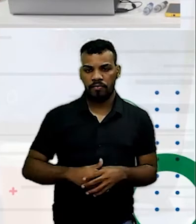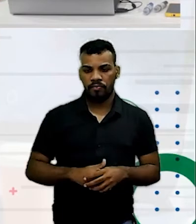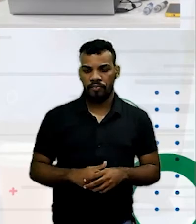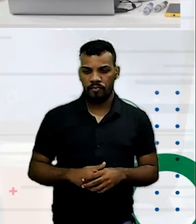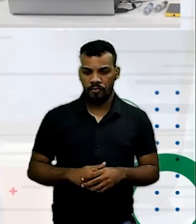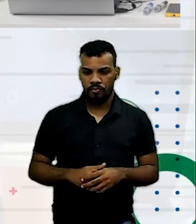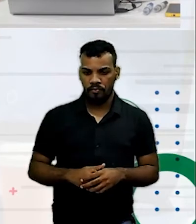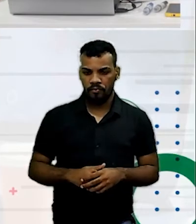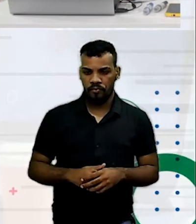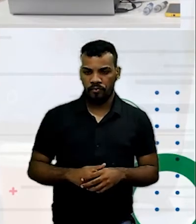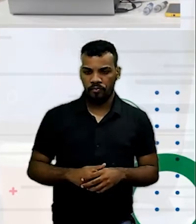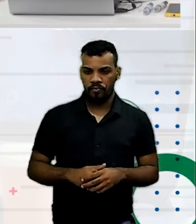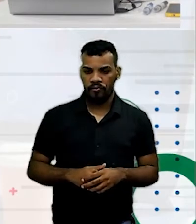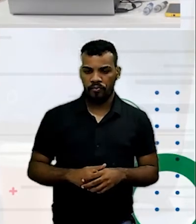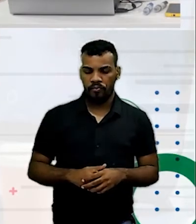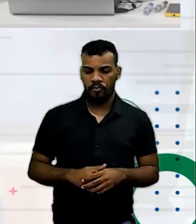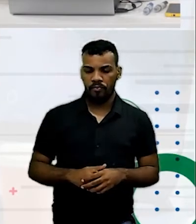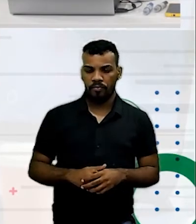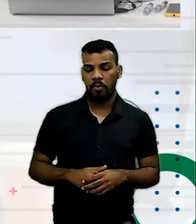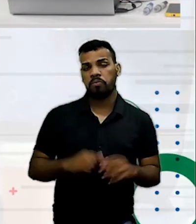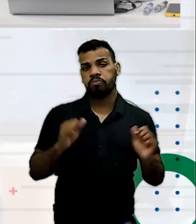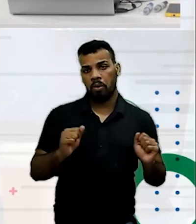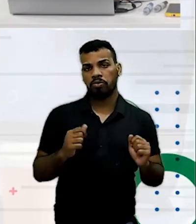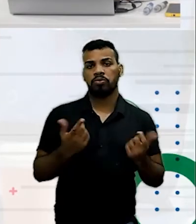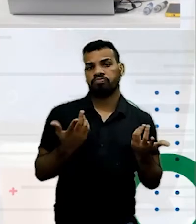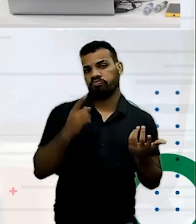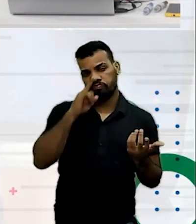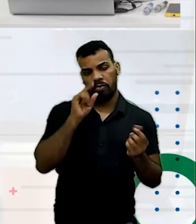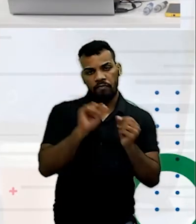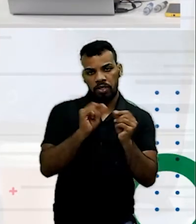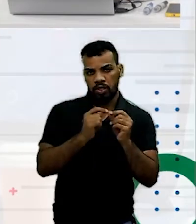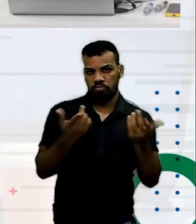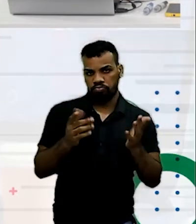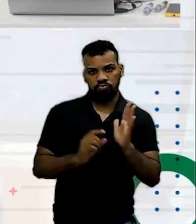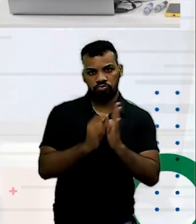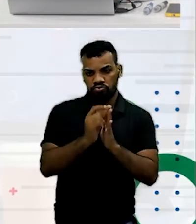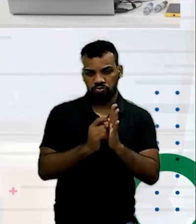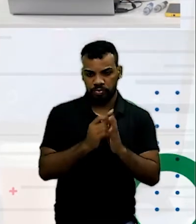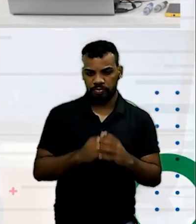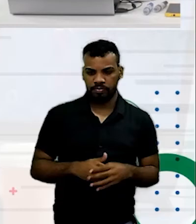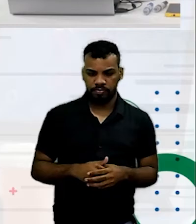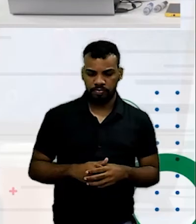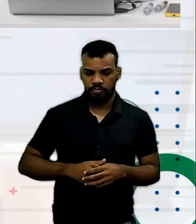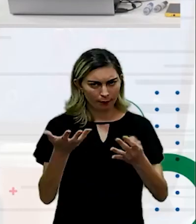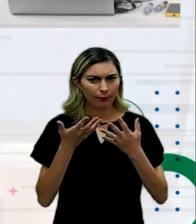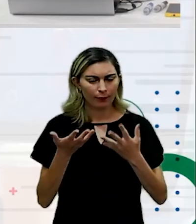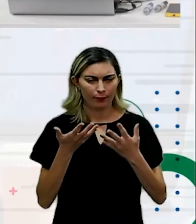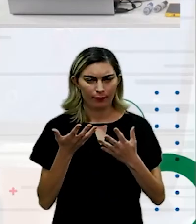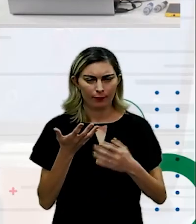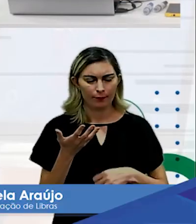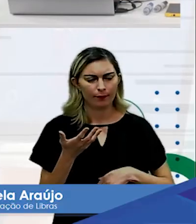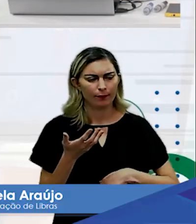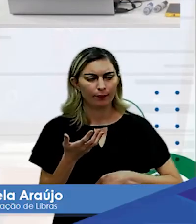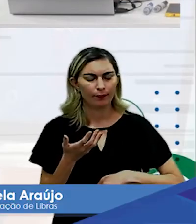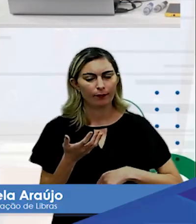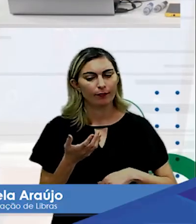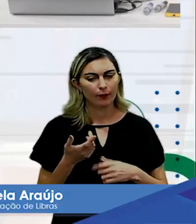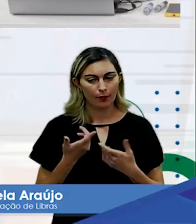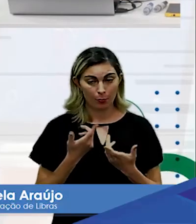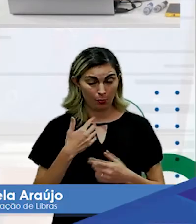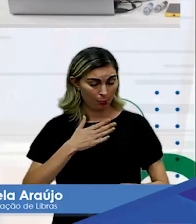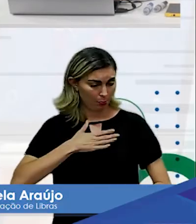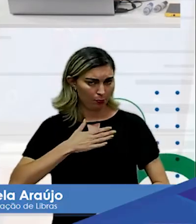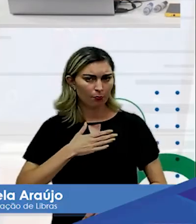Você pode também ajustar manualmente. Então, digamos que eu queira que esse